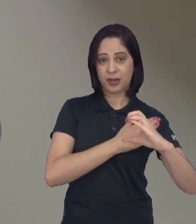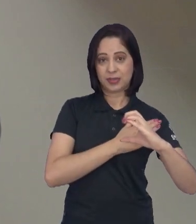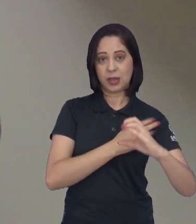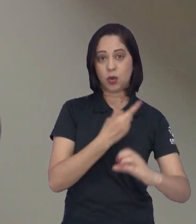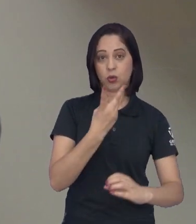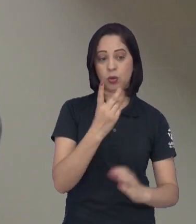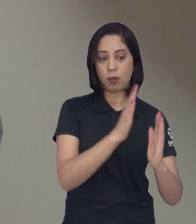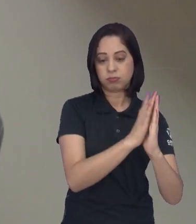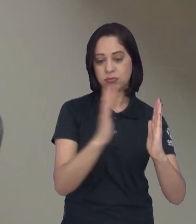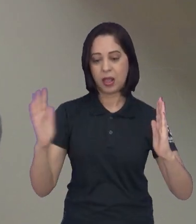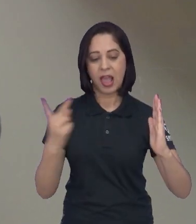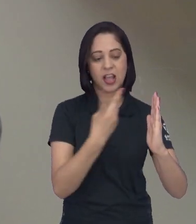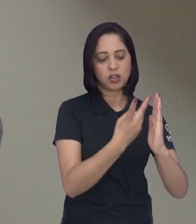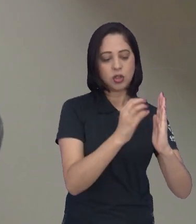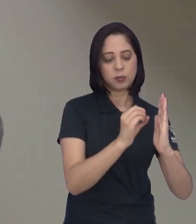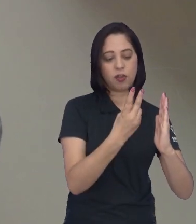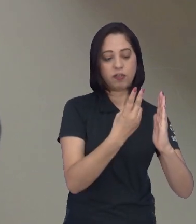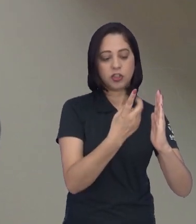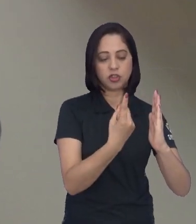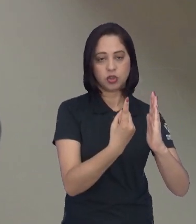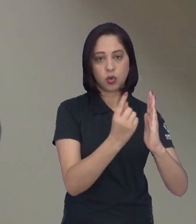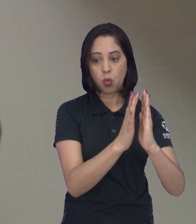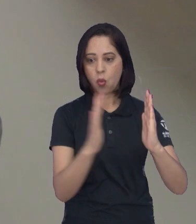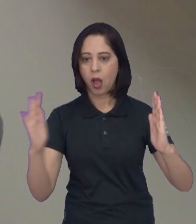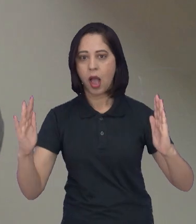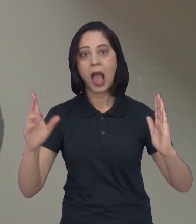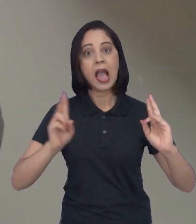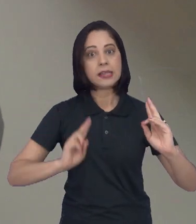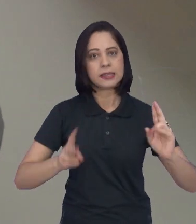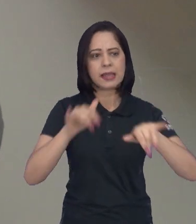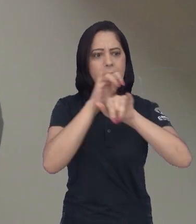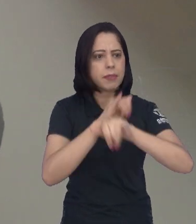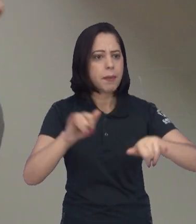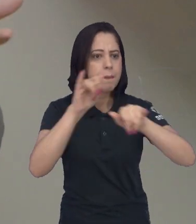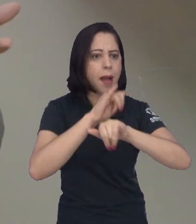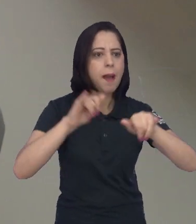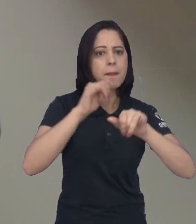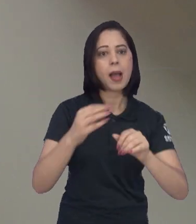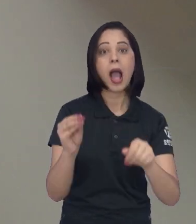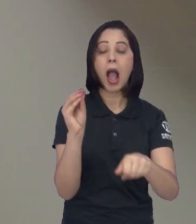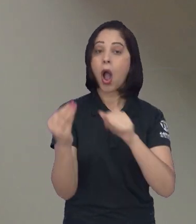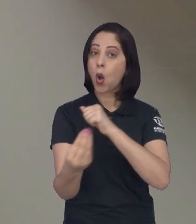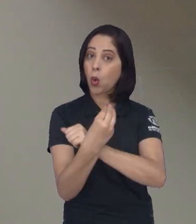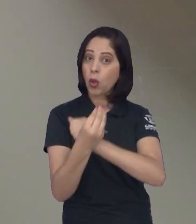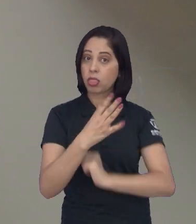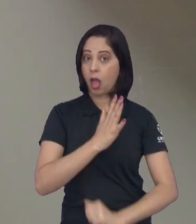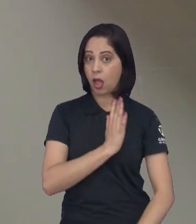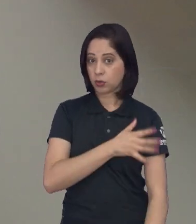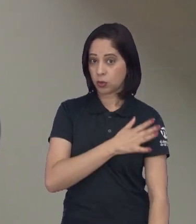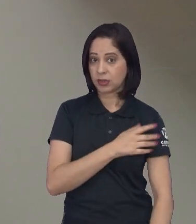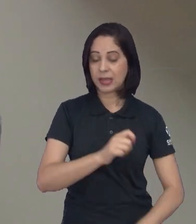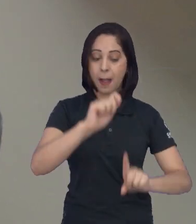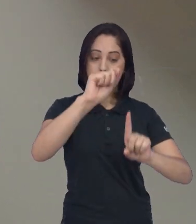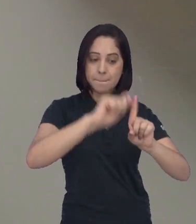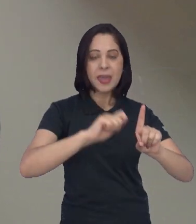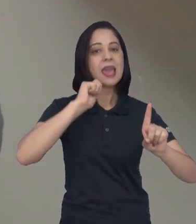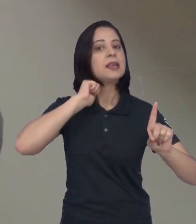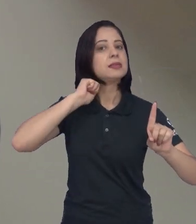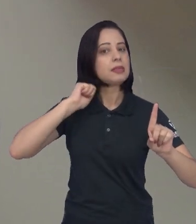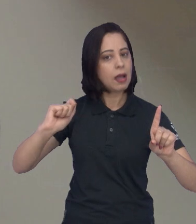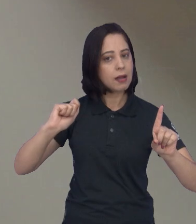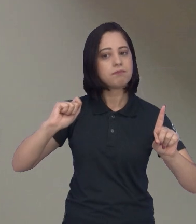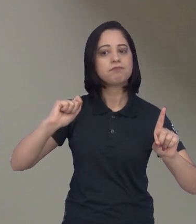ações de prevenção e cuidados às doenças cardiovasculares nos meses de Abril então